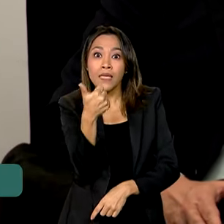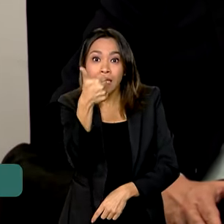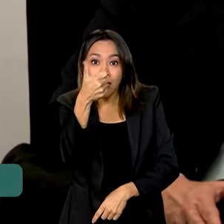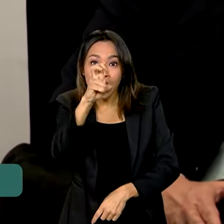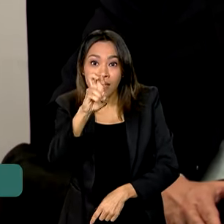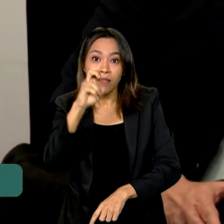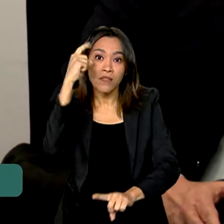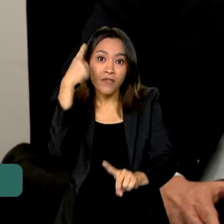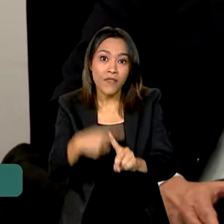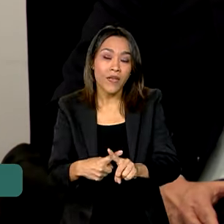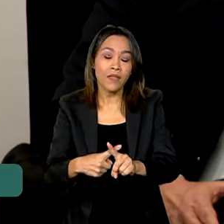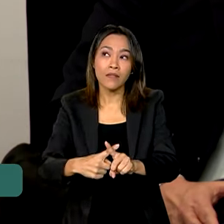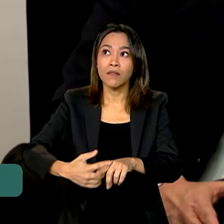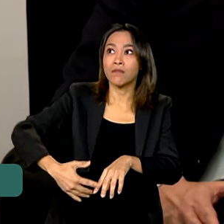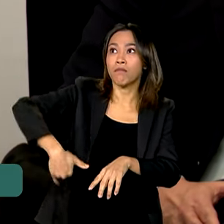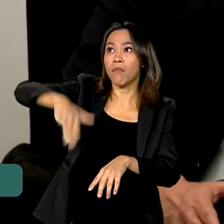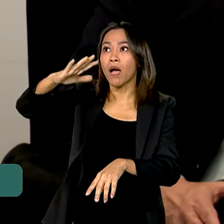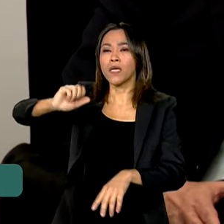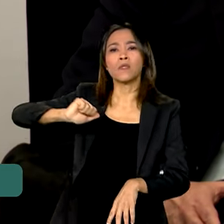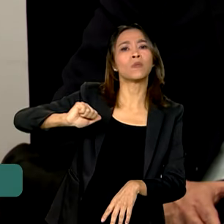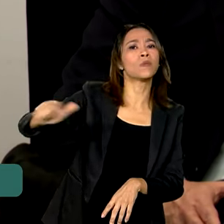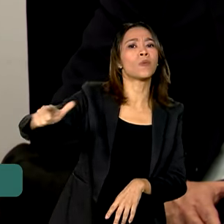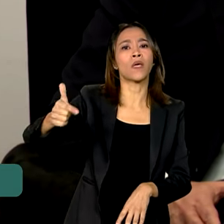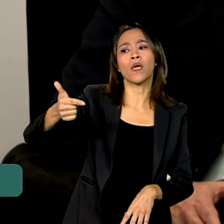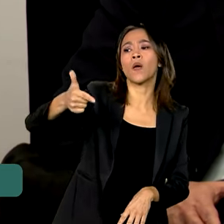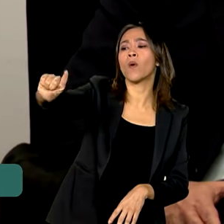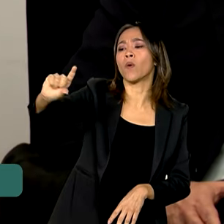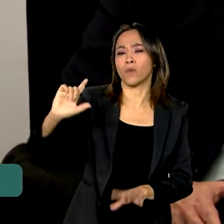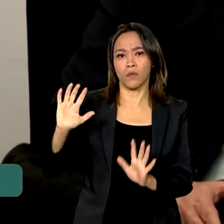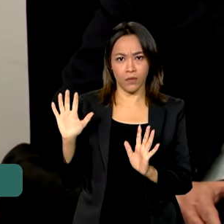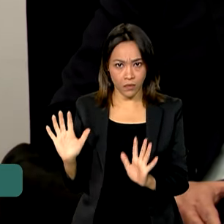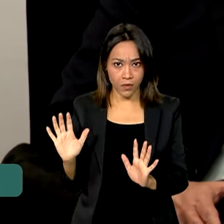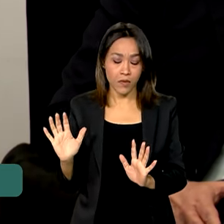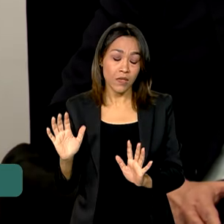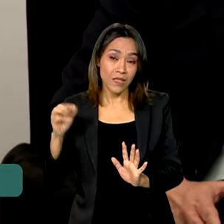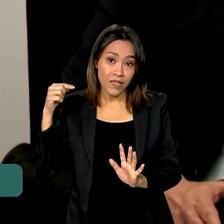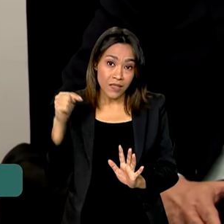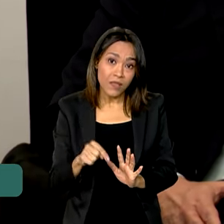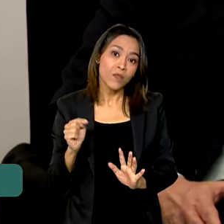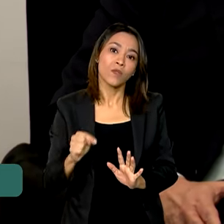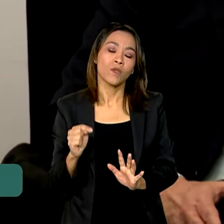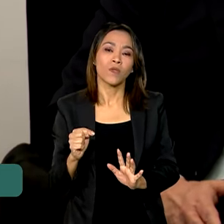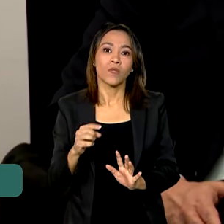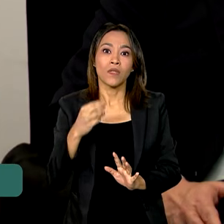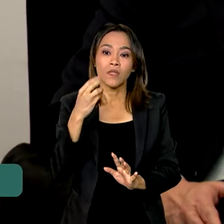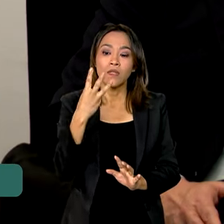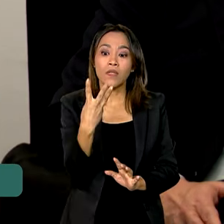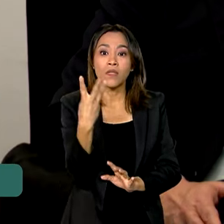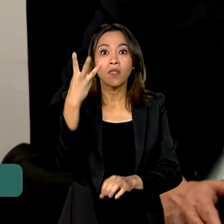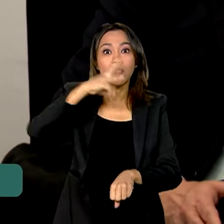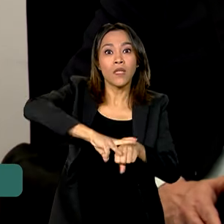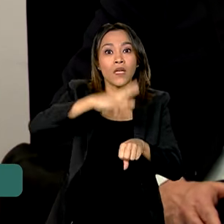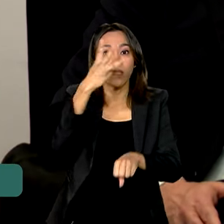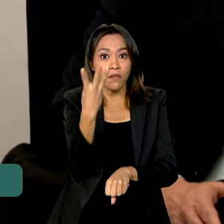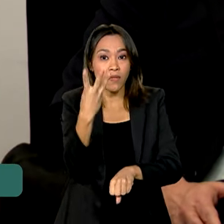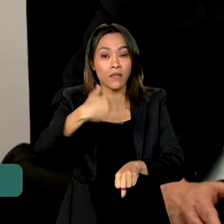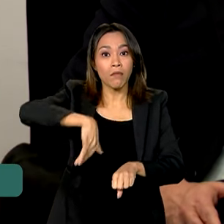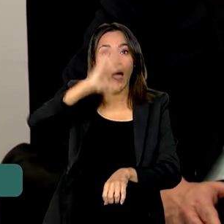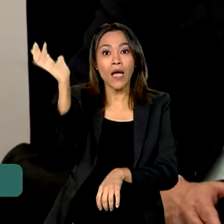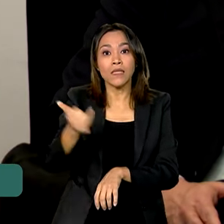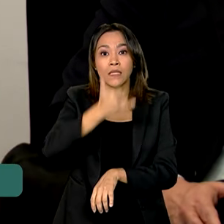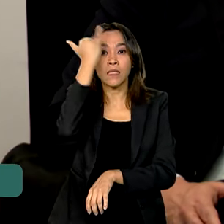maior do que em relação a outras causas. E geram 3 vezes mais